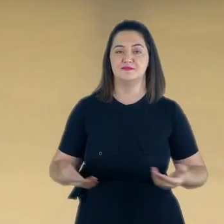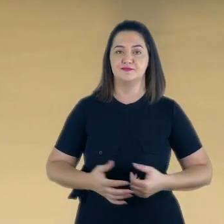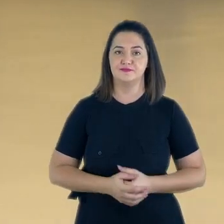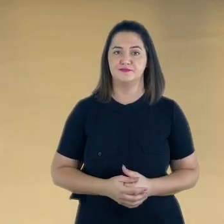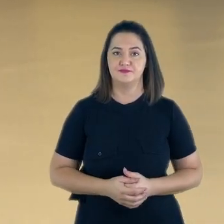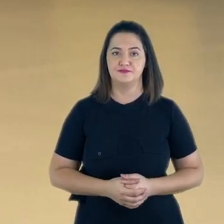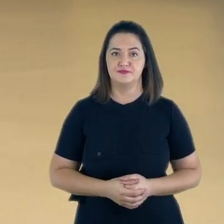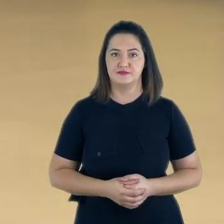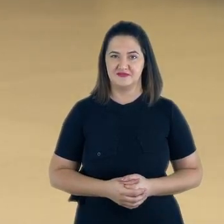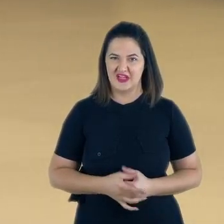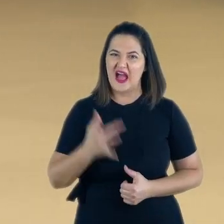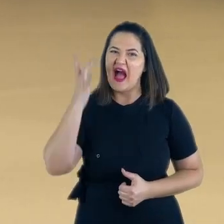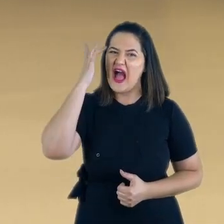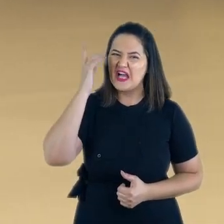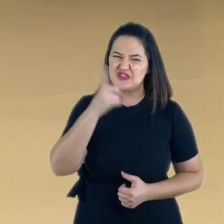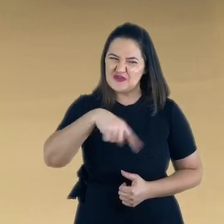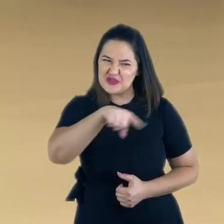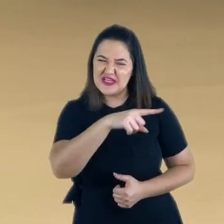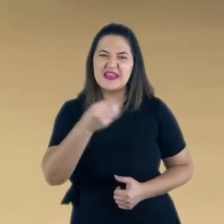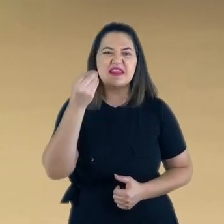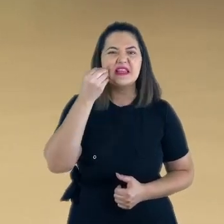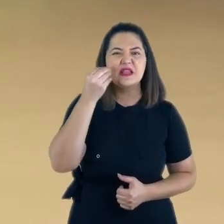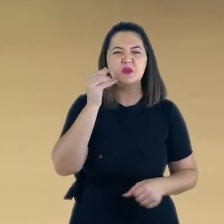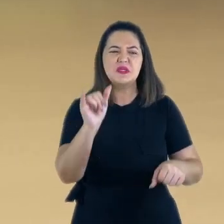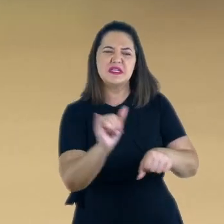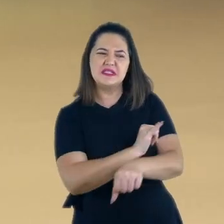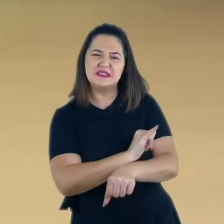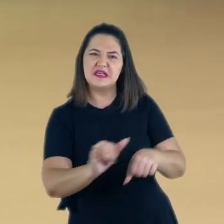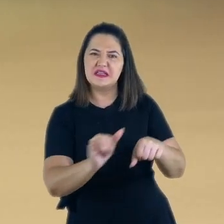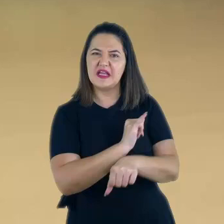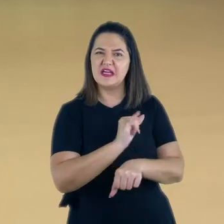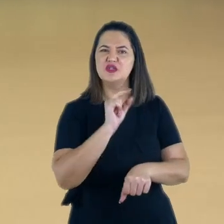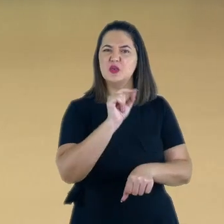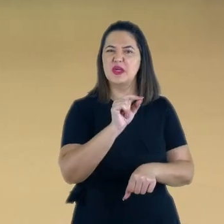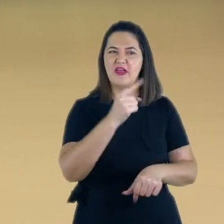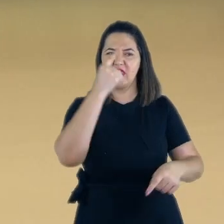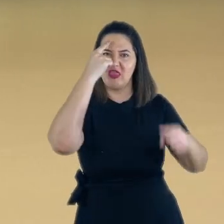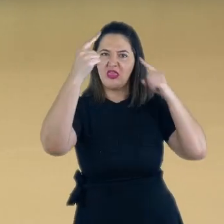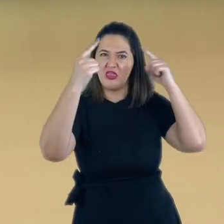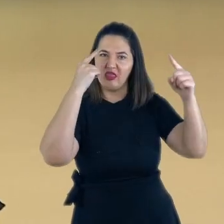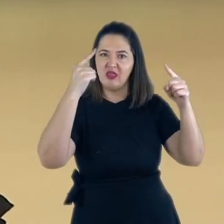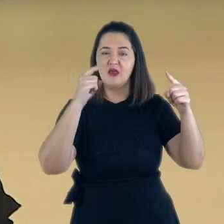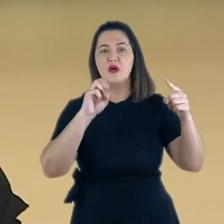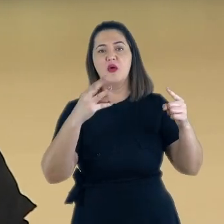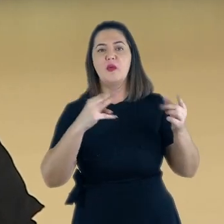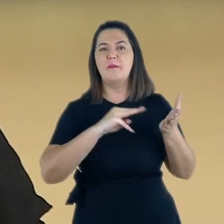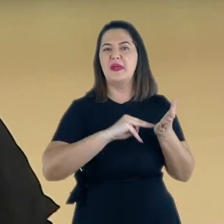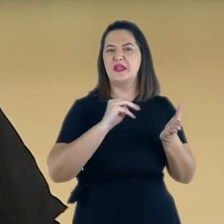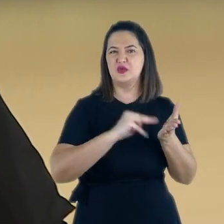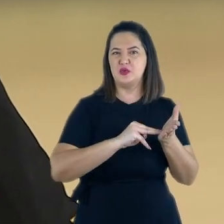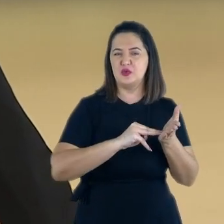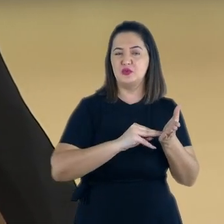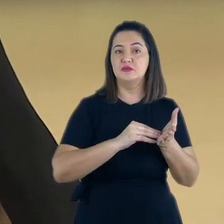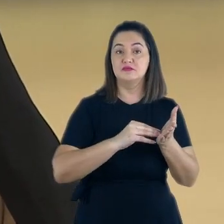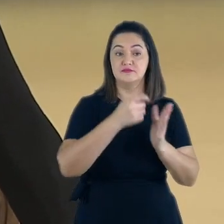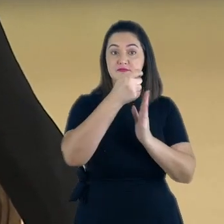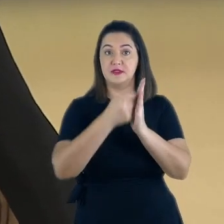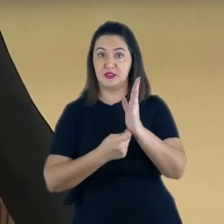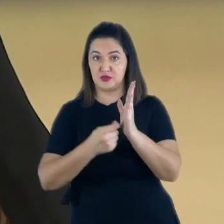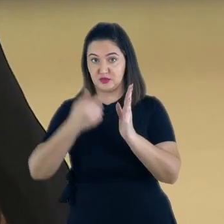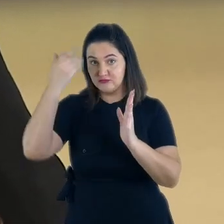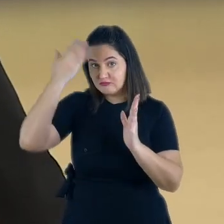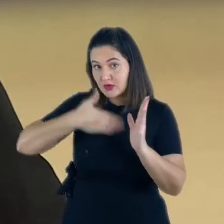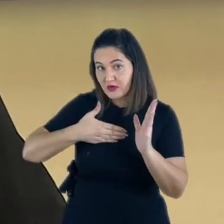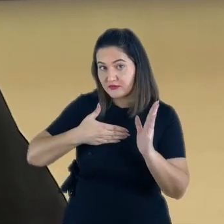seria este um uso forçado ou simplesmente um outro exemplo do assim chamado método texto-prova? Afinal